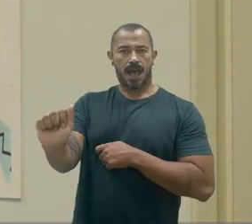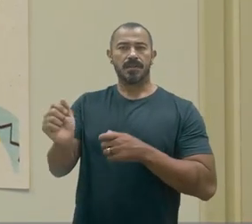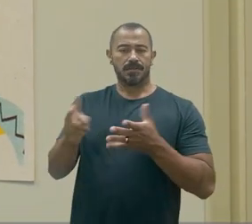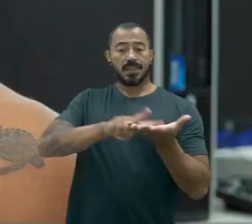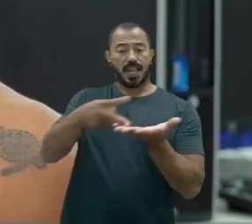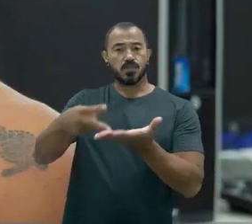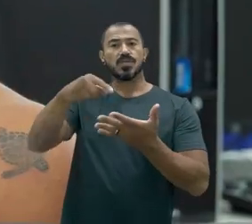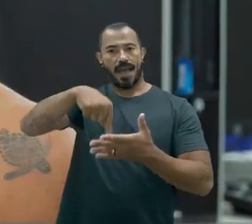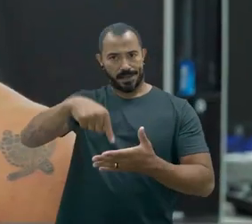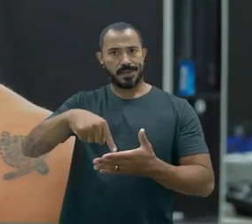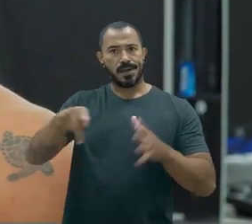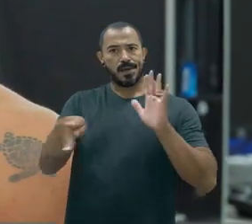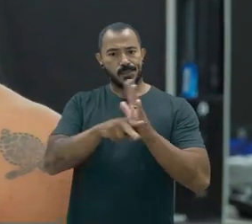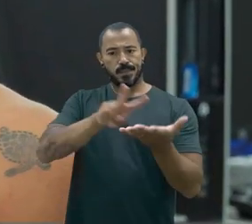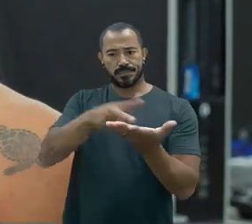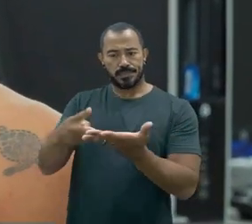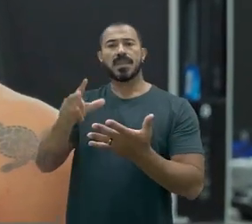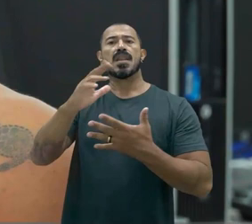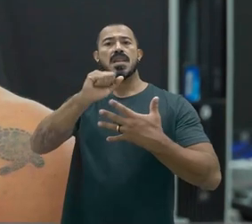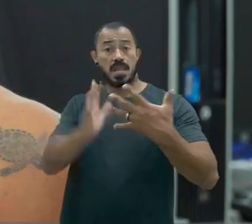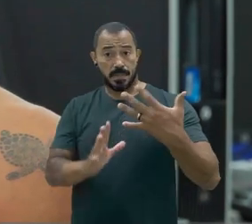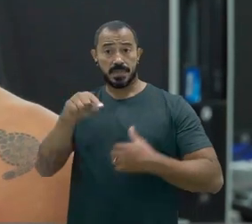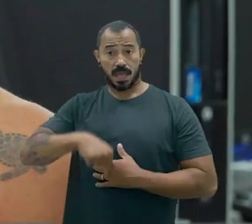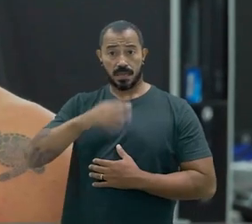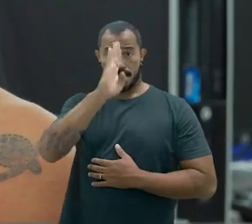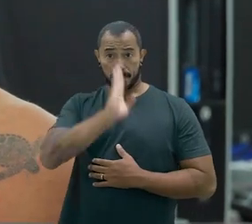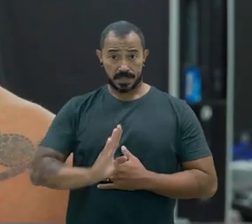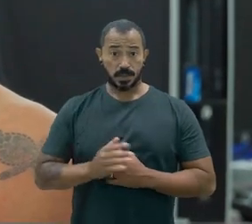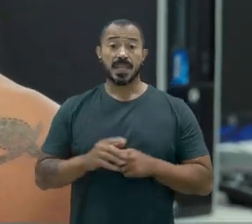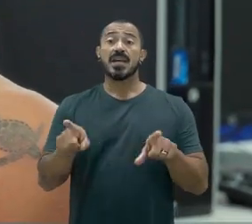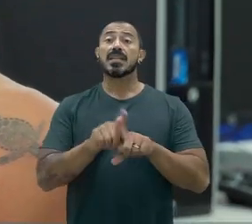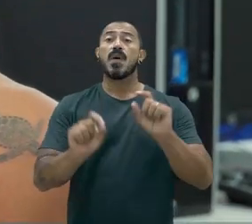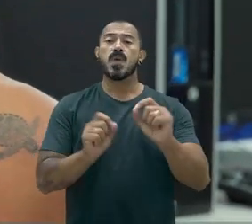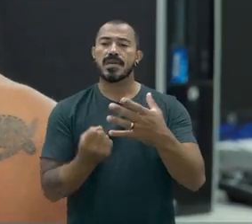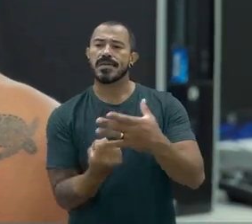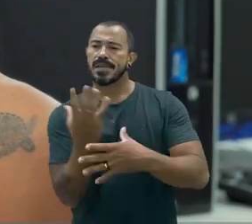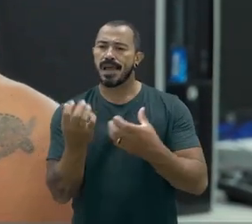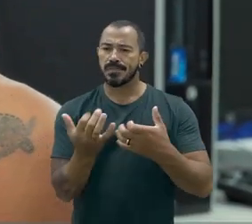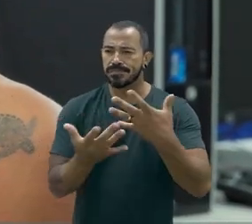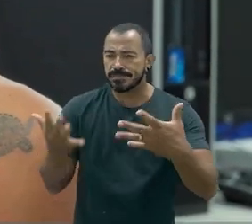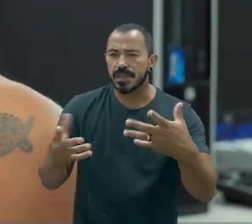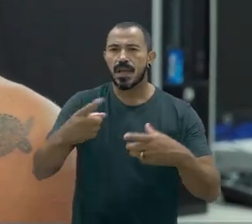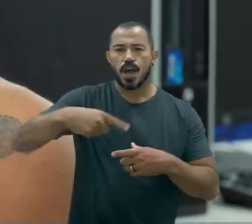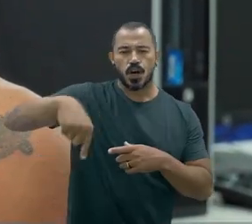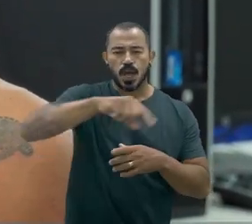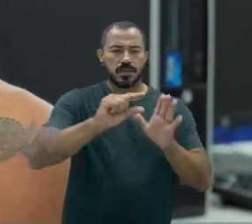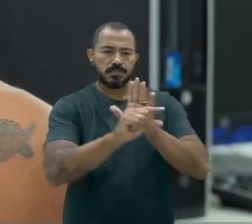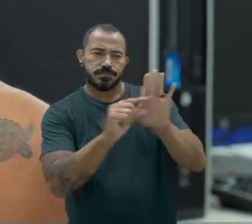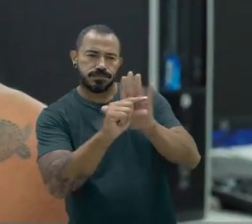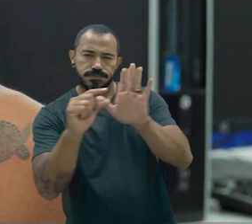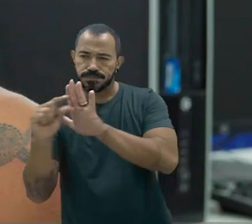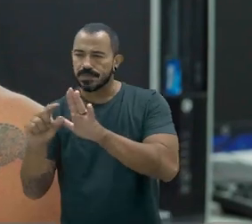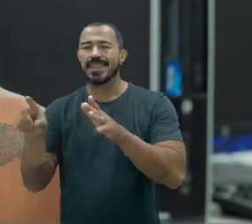aqui no Brasil. Um outro exemplo que eu acho muito legal, que aí tem mais com criar espaços, na qual a gente cria as plaquinhas de identificação